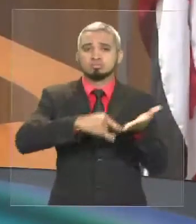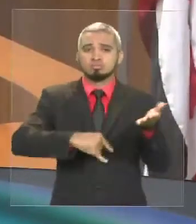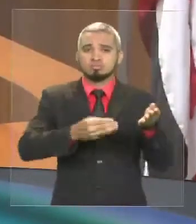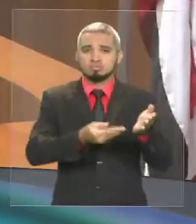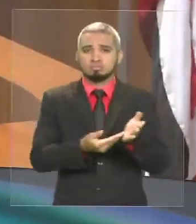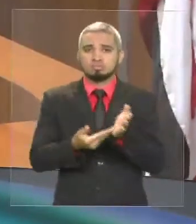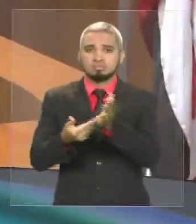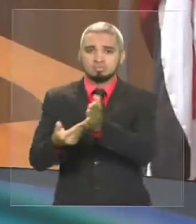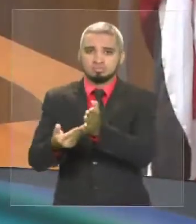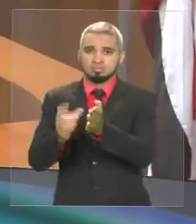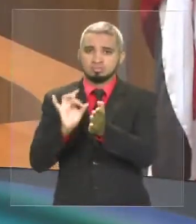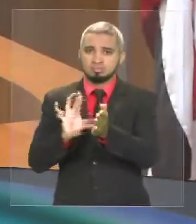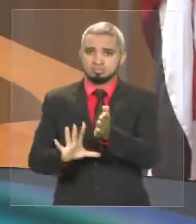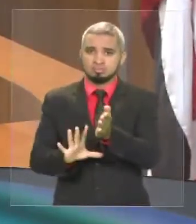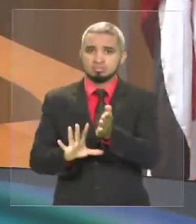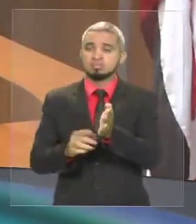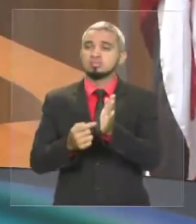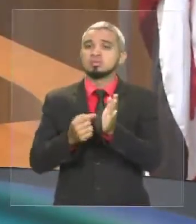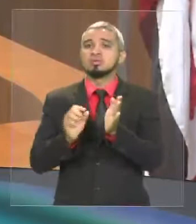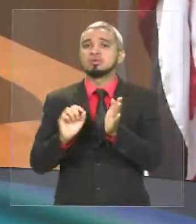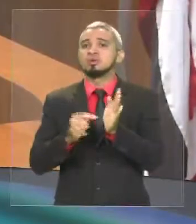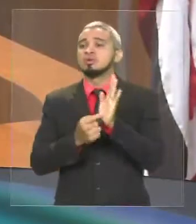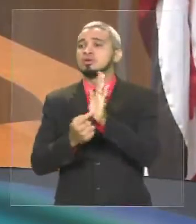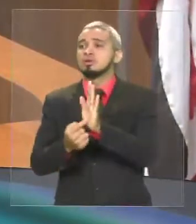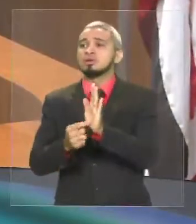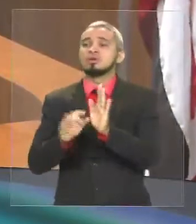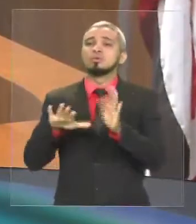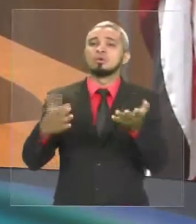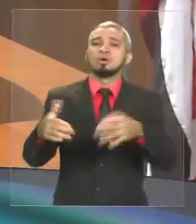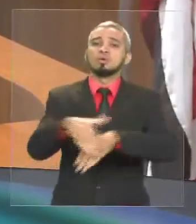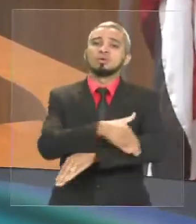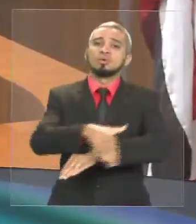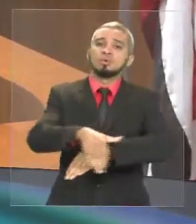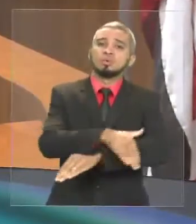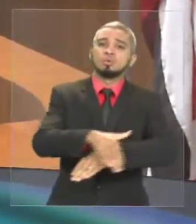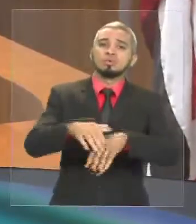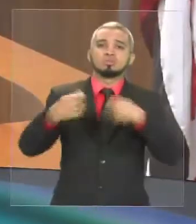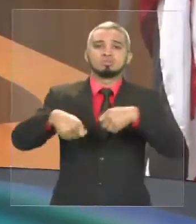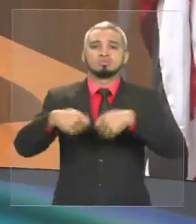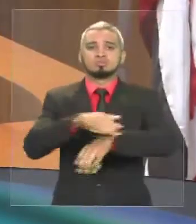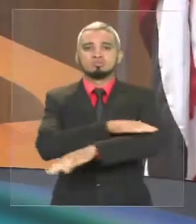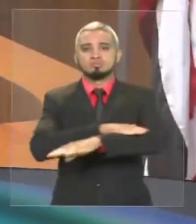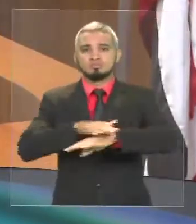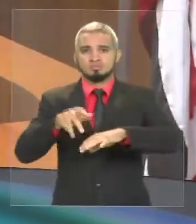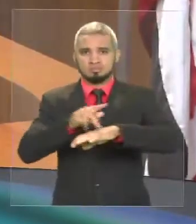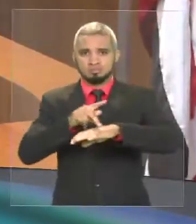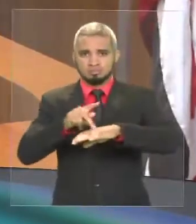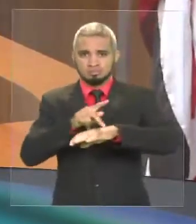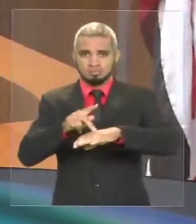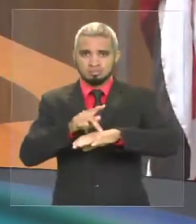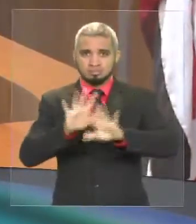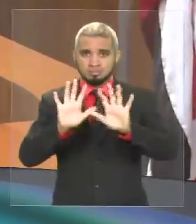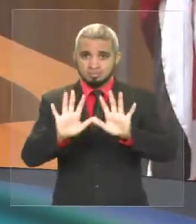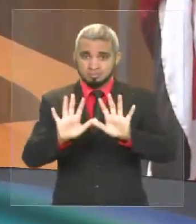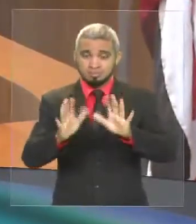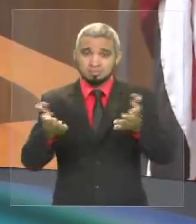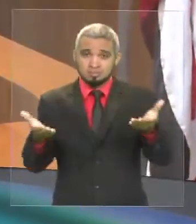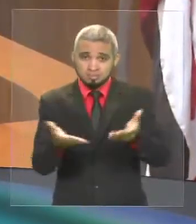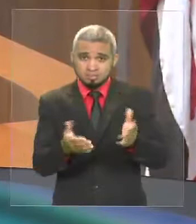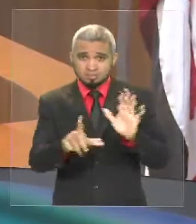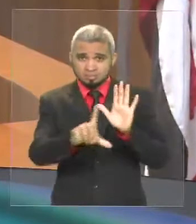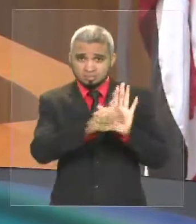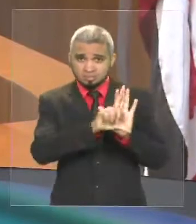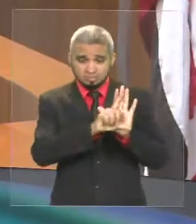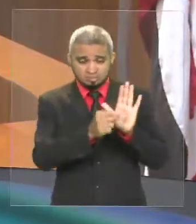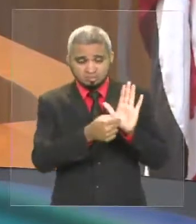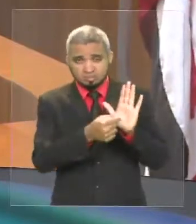era a indicação das ruas que seriam beneficiadas pelo programa Mais Asfalto. O que acontece agora com essa lei, deputado Max Barros, que quer oficializar